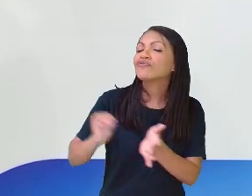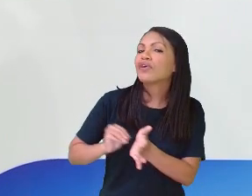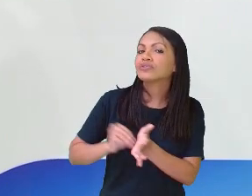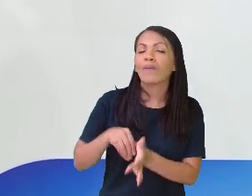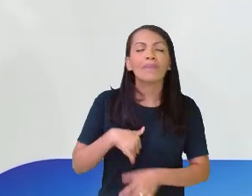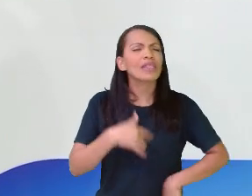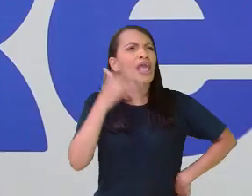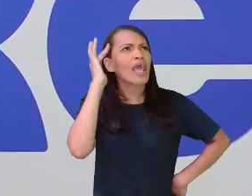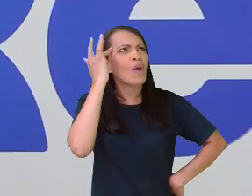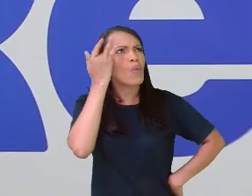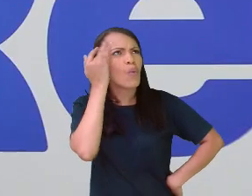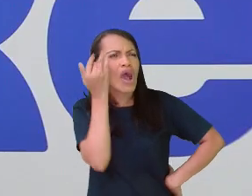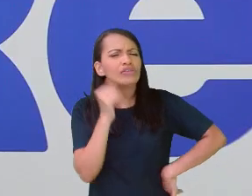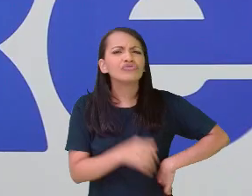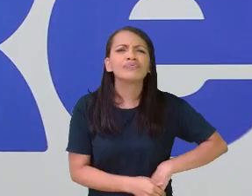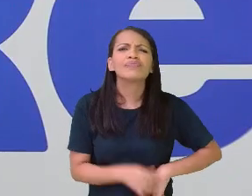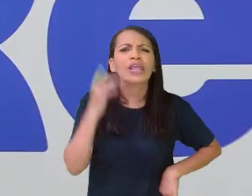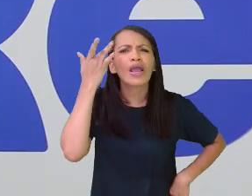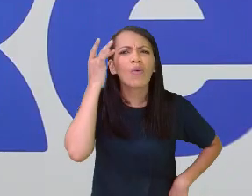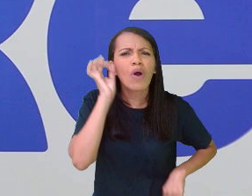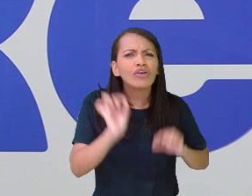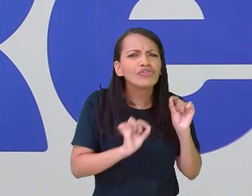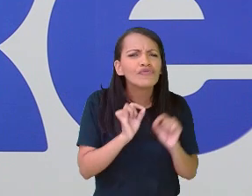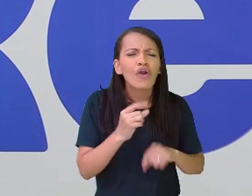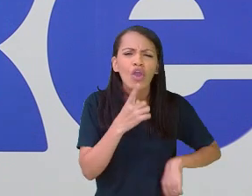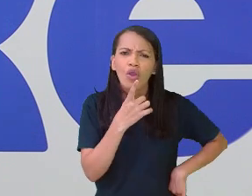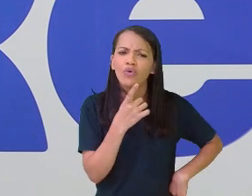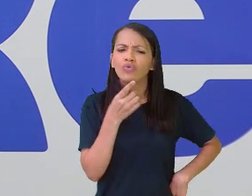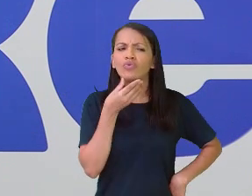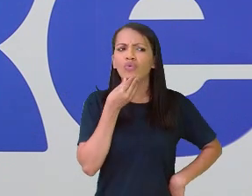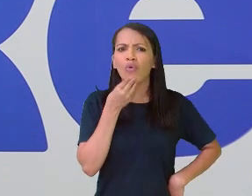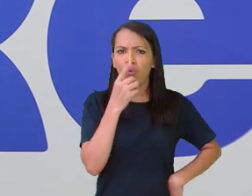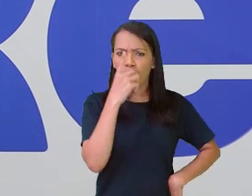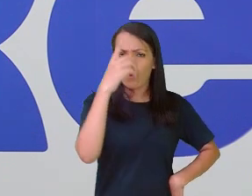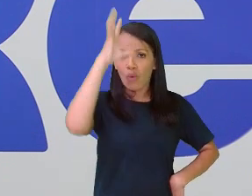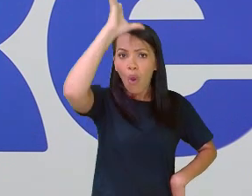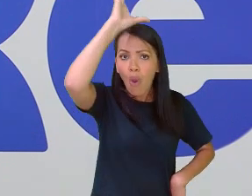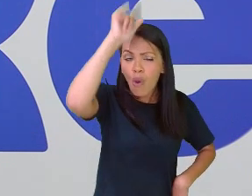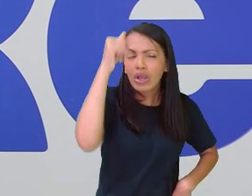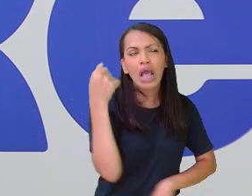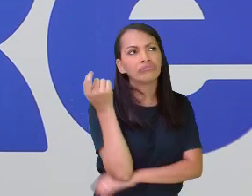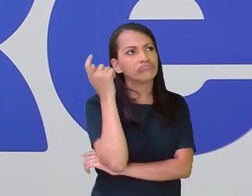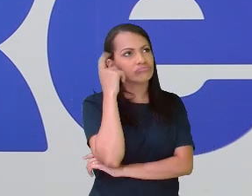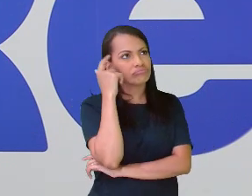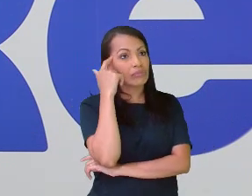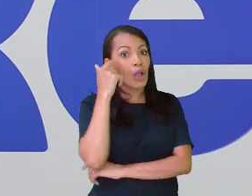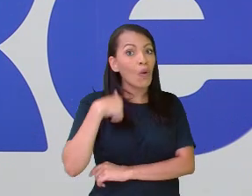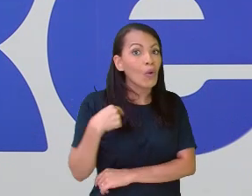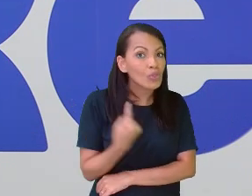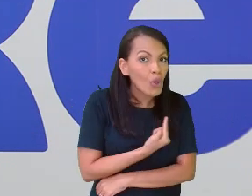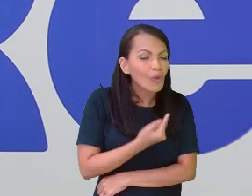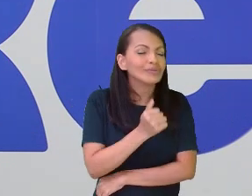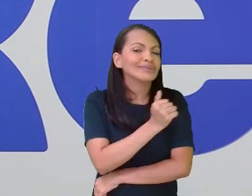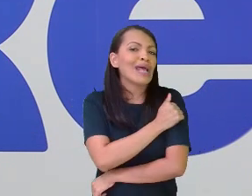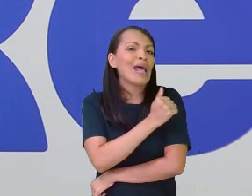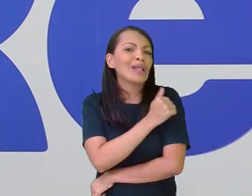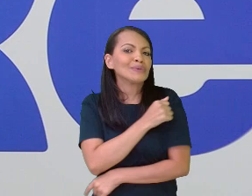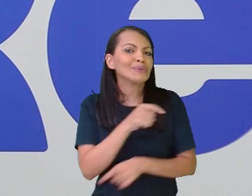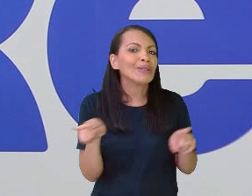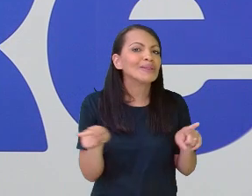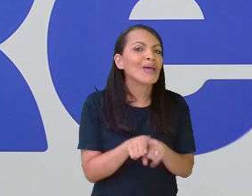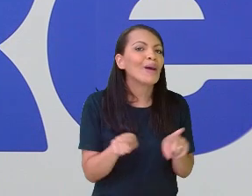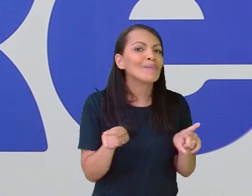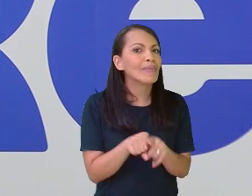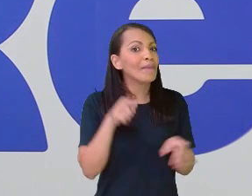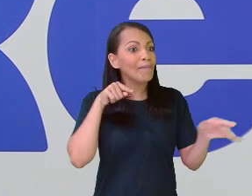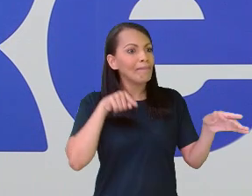eu acho que foi um galo. Eu acho, na minha concepção aqui. Os nossos estudantes aqui também